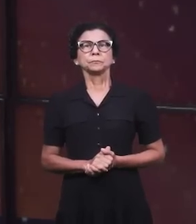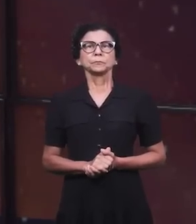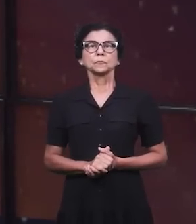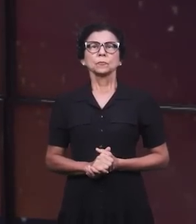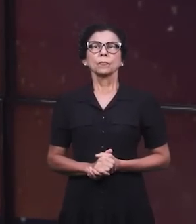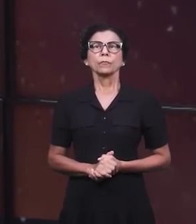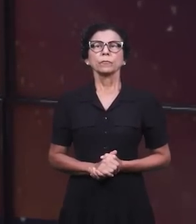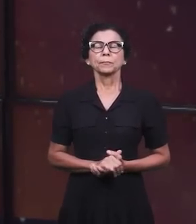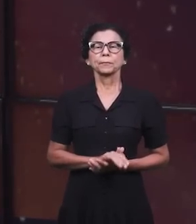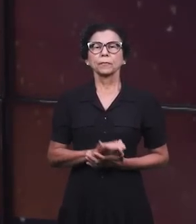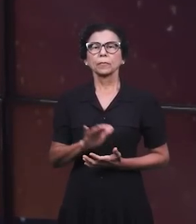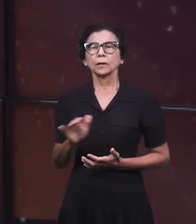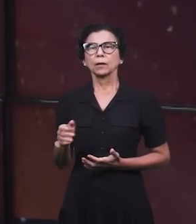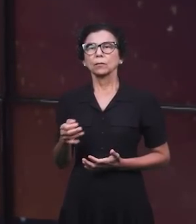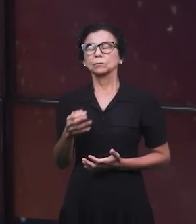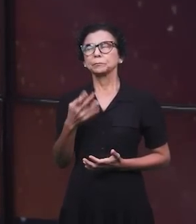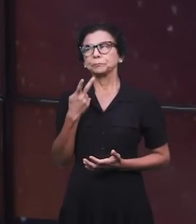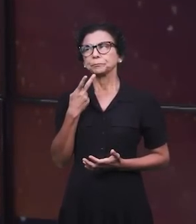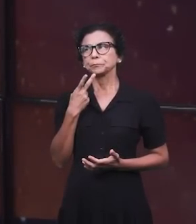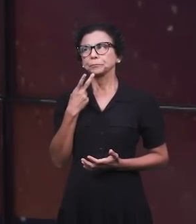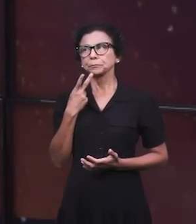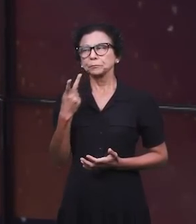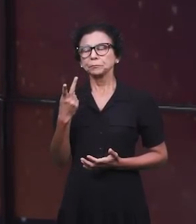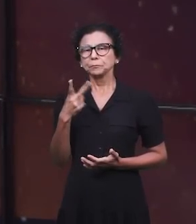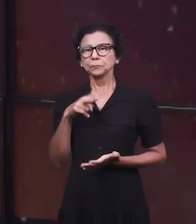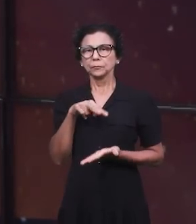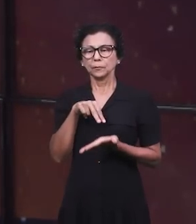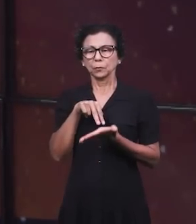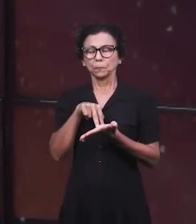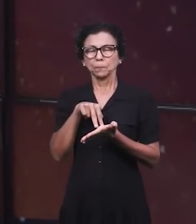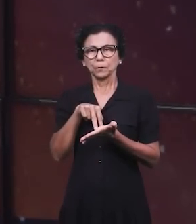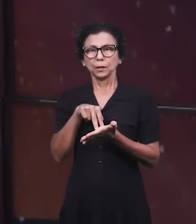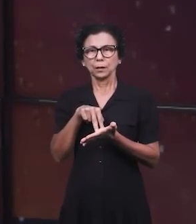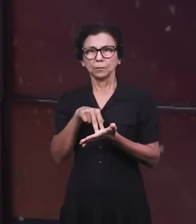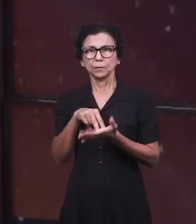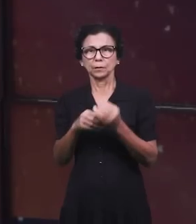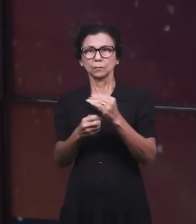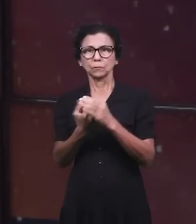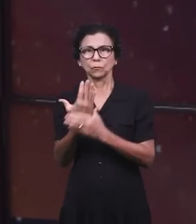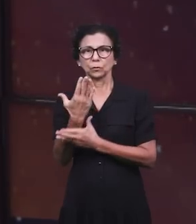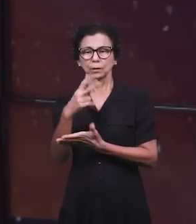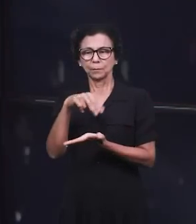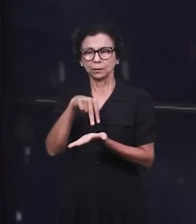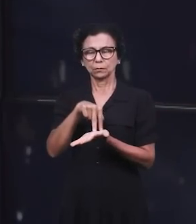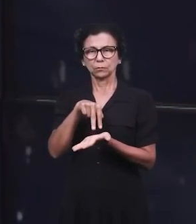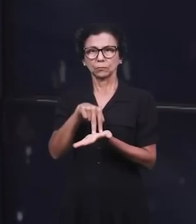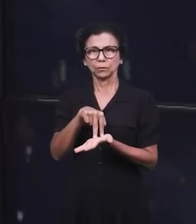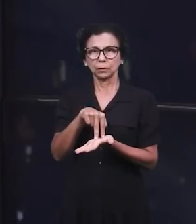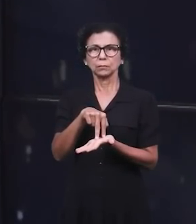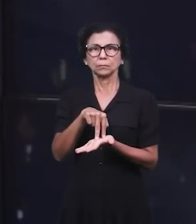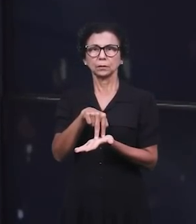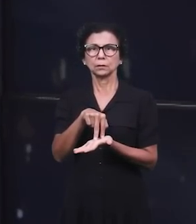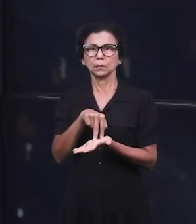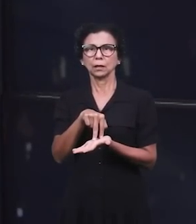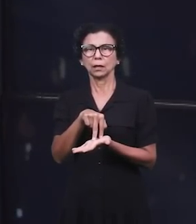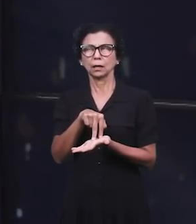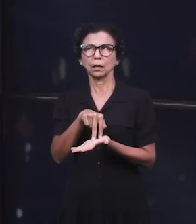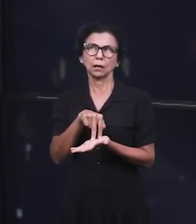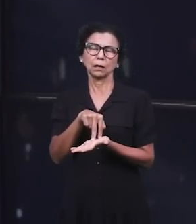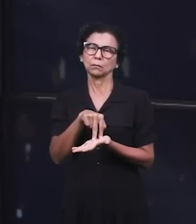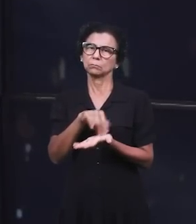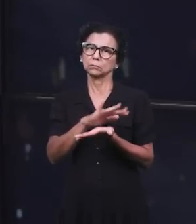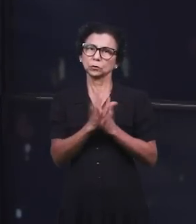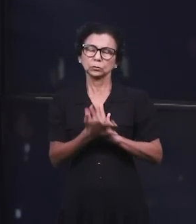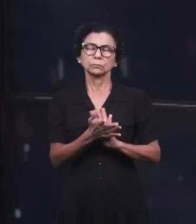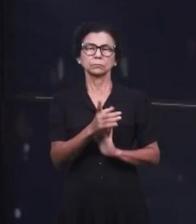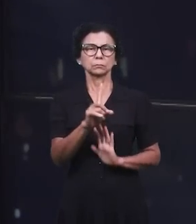quando se fala de firme fundamento, você não está falando de uma coisa que se destrói por qualquer abalo. Né? Então a